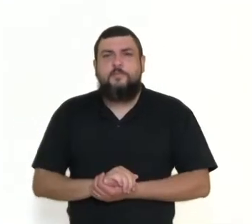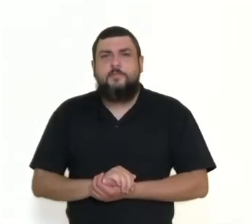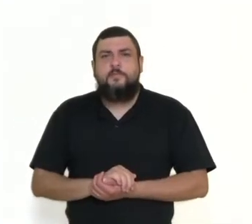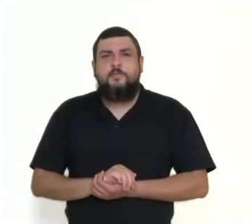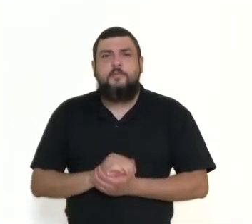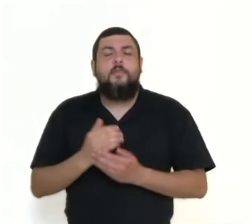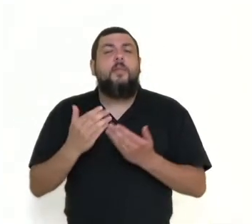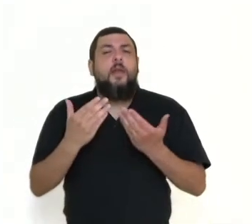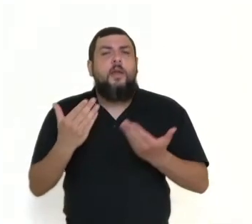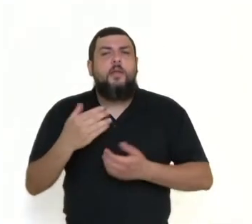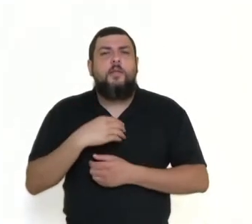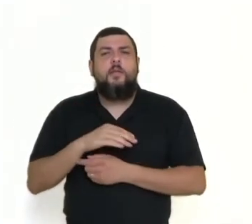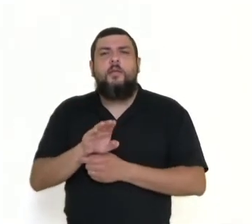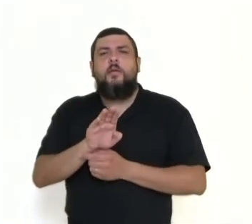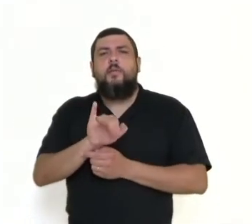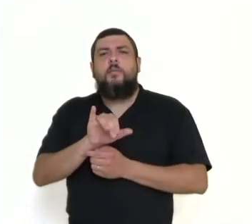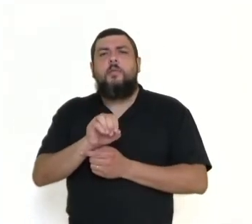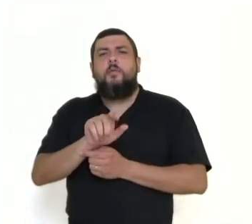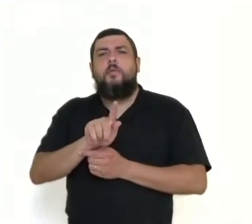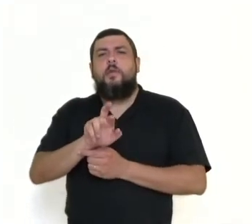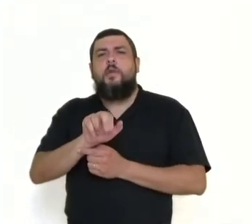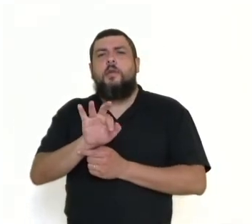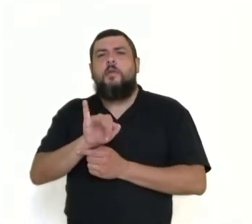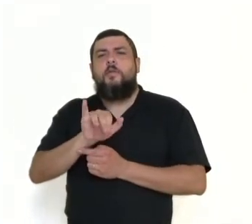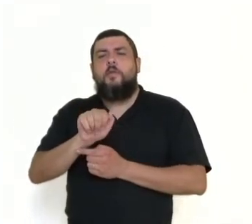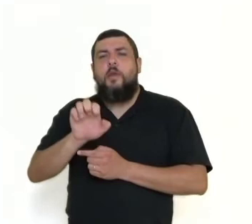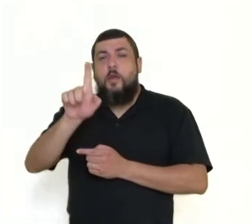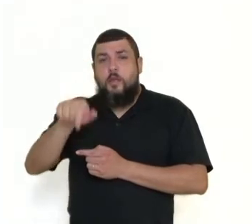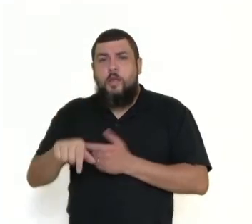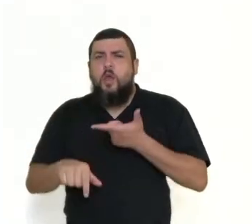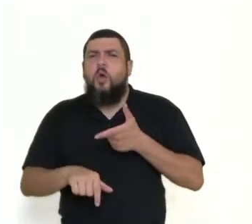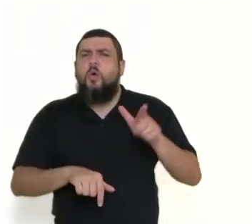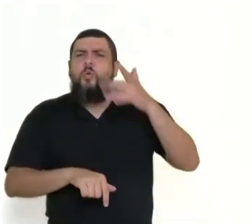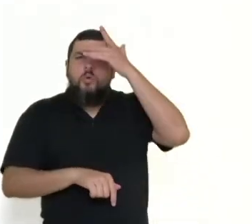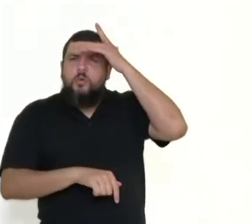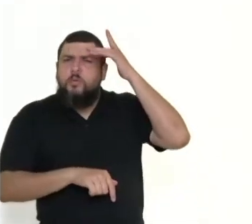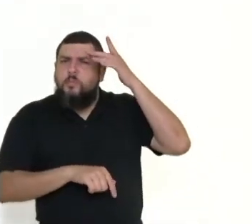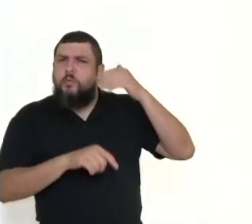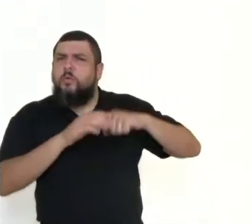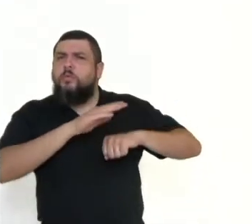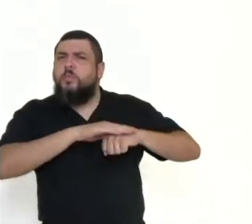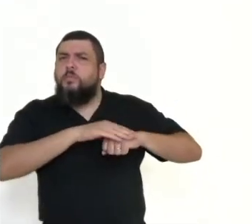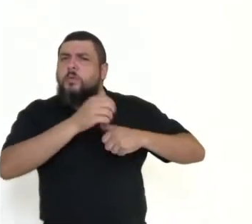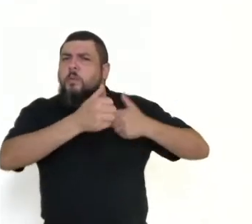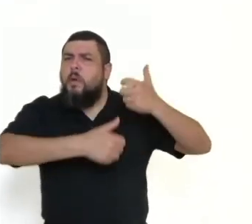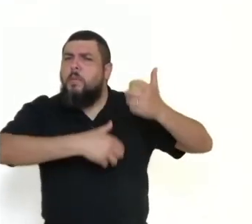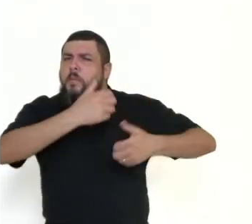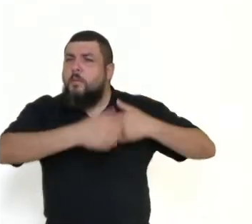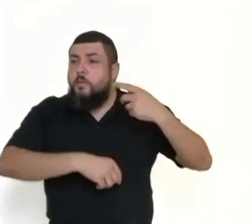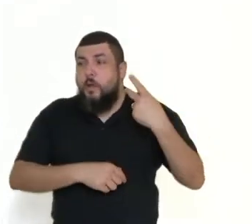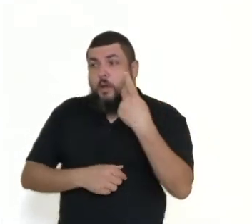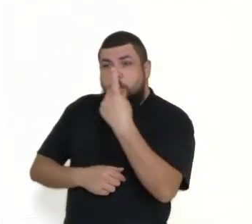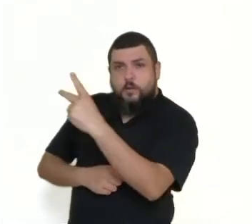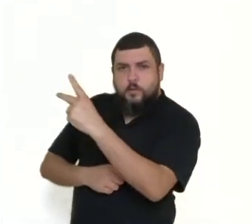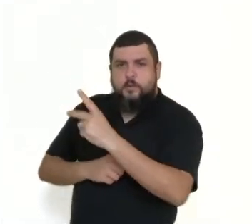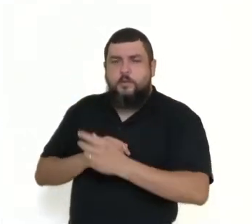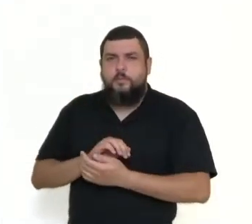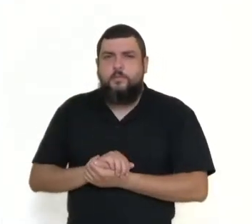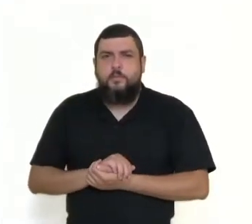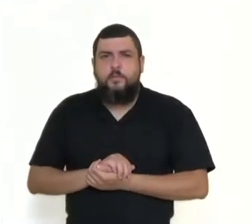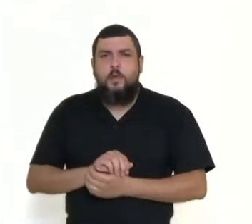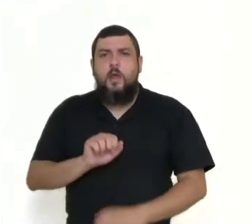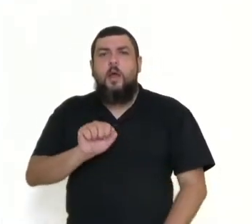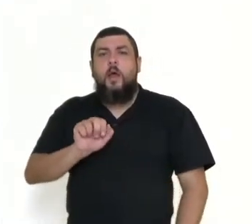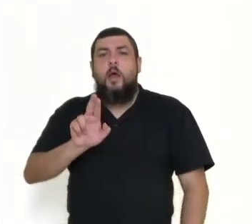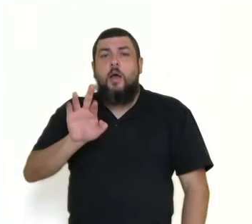biografia é contada sempre por outra pessoa. Na autobiografia, a narrativa é contada por quem?